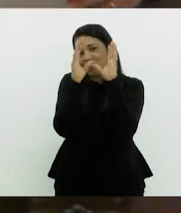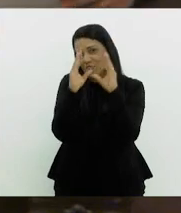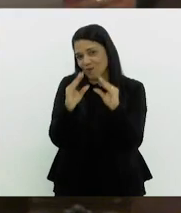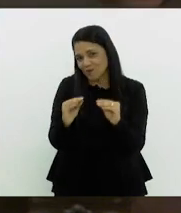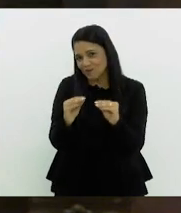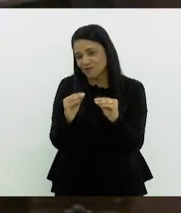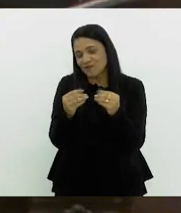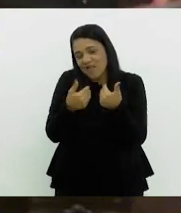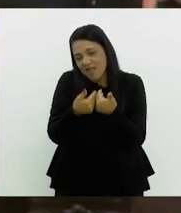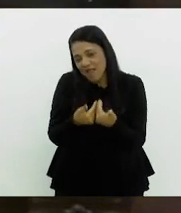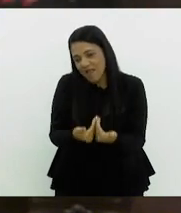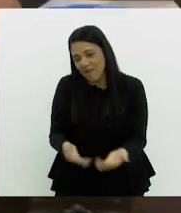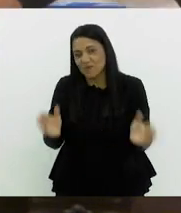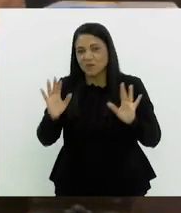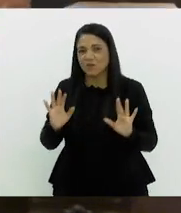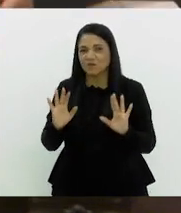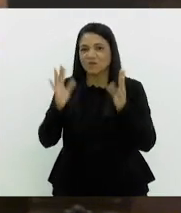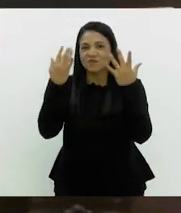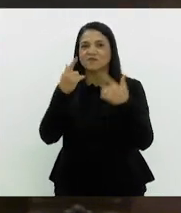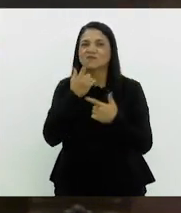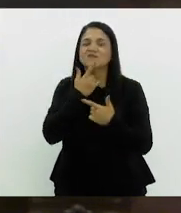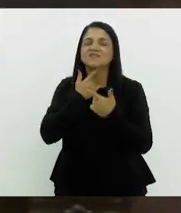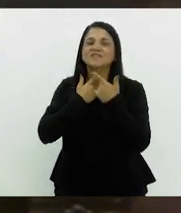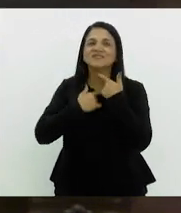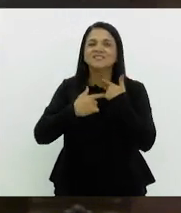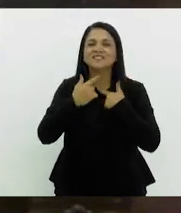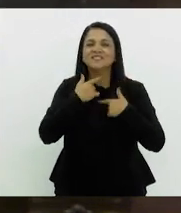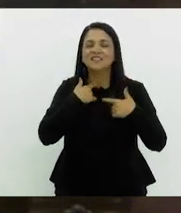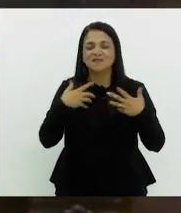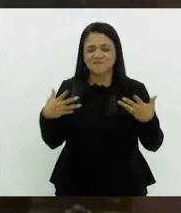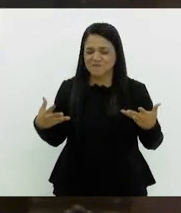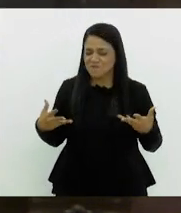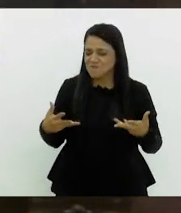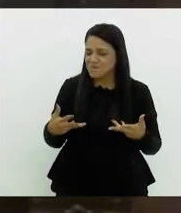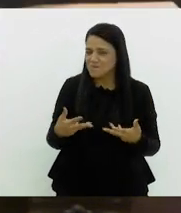esse evento, desejar um excelente